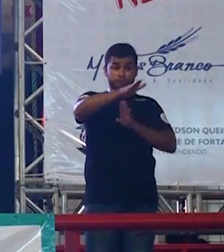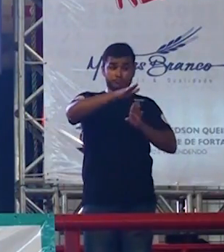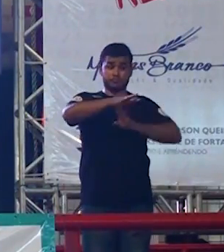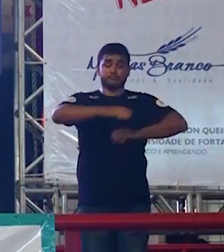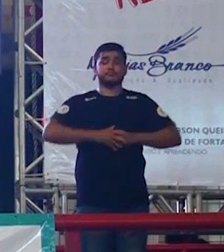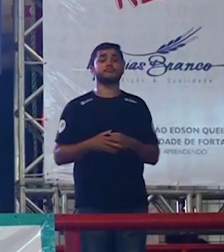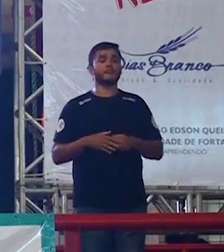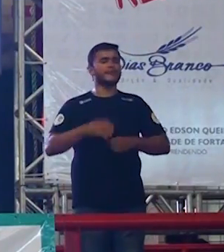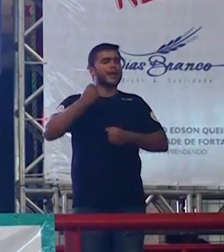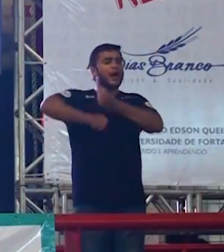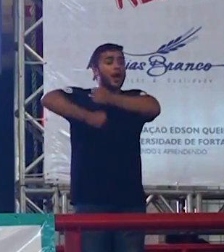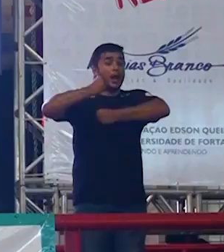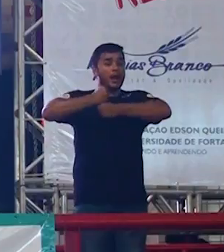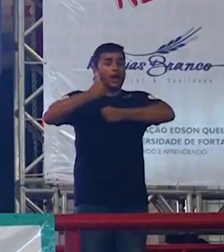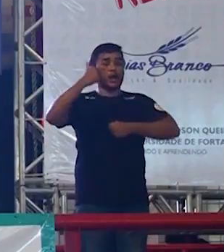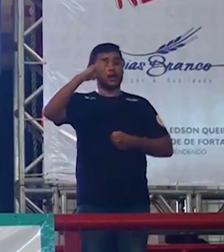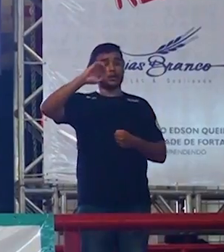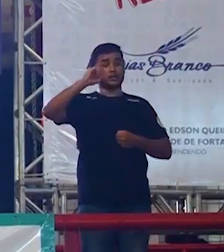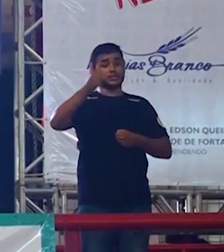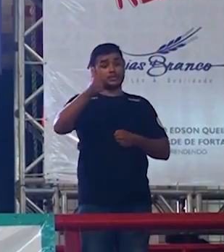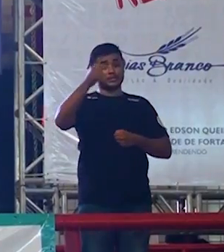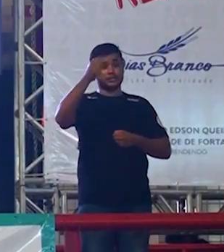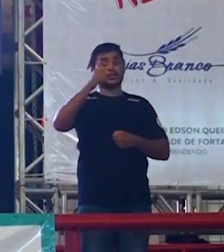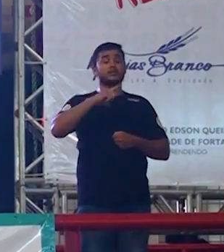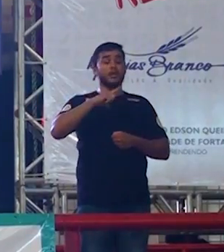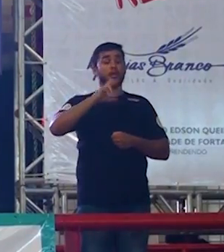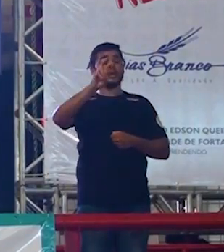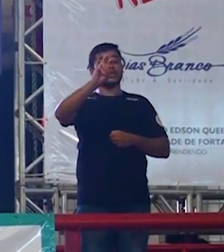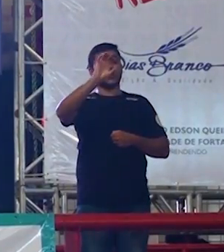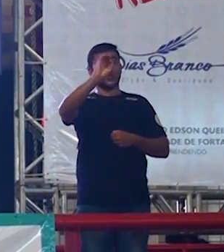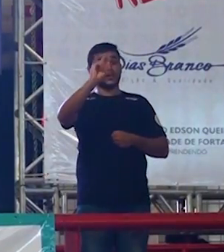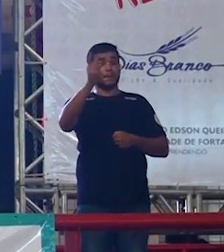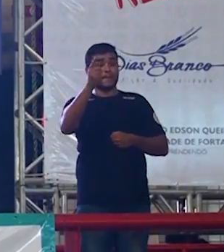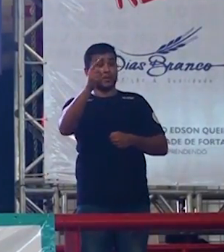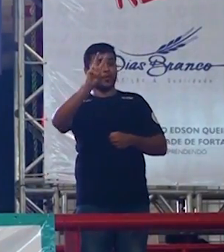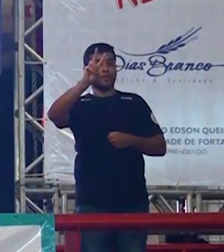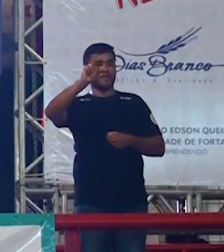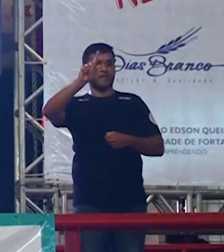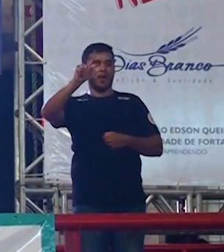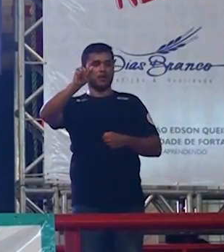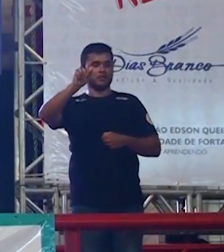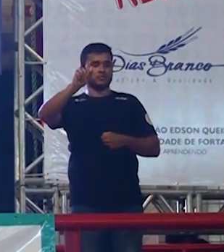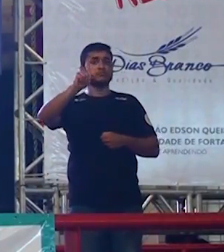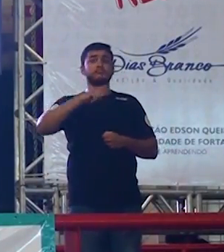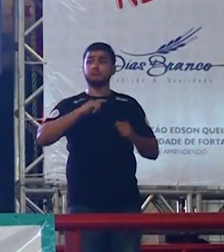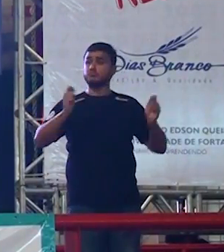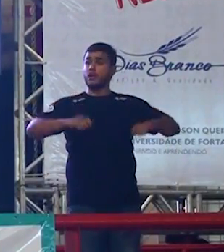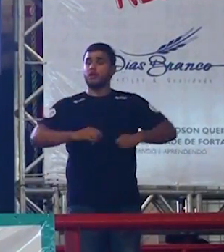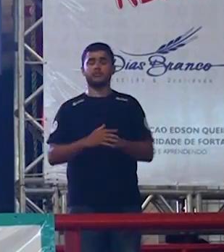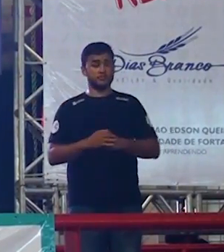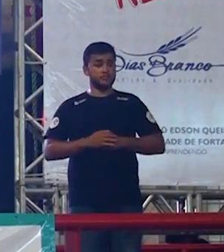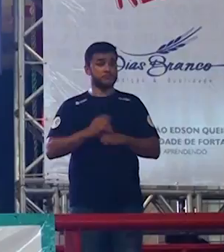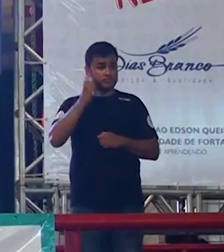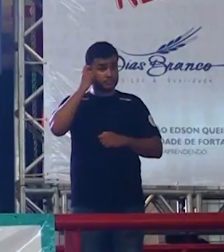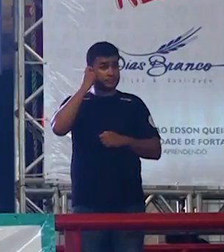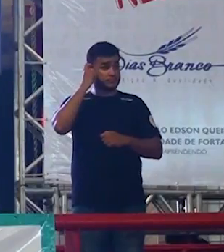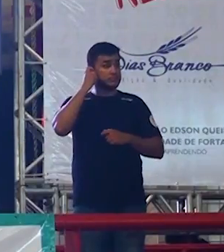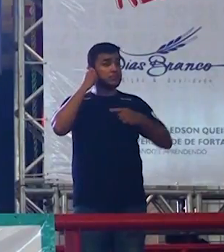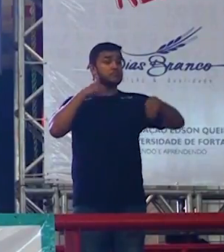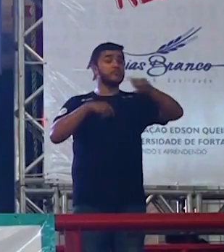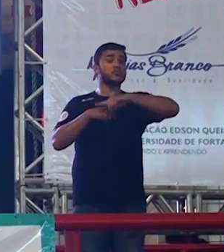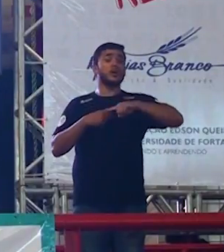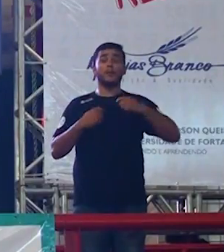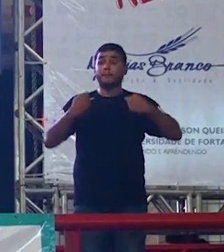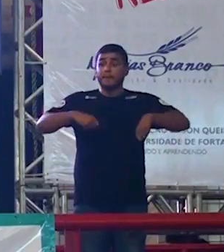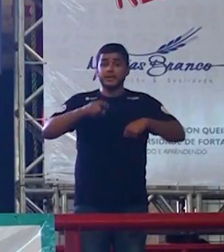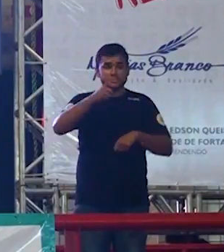passado, mesmo em crise, no Brasil teve mais de 50 mil vagas para concursos públicos. De quantas vagas você precisa? Só